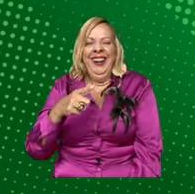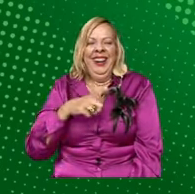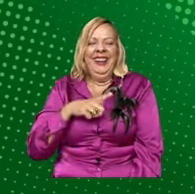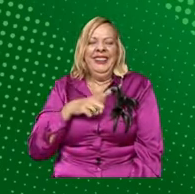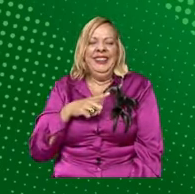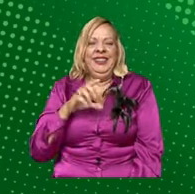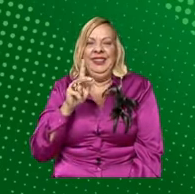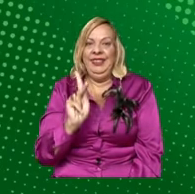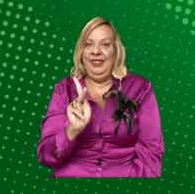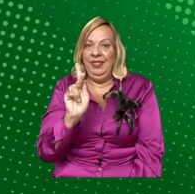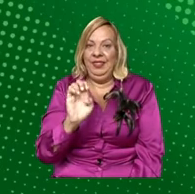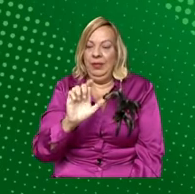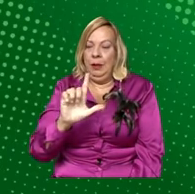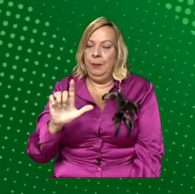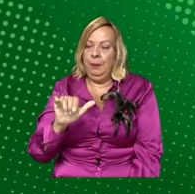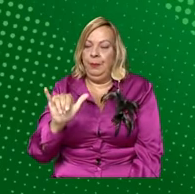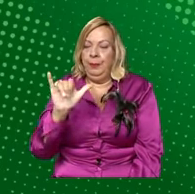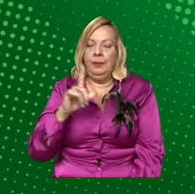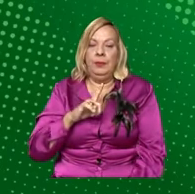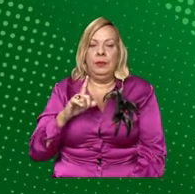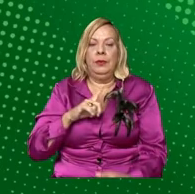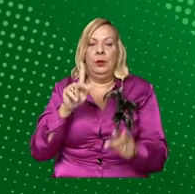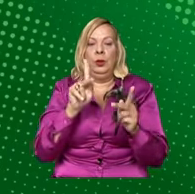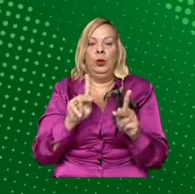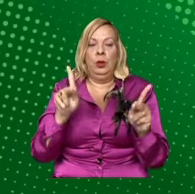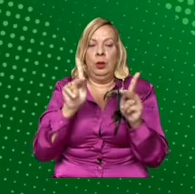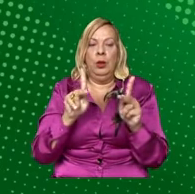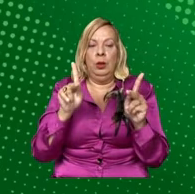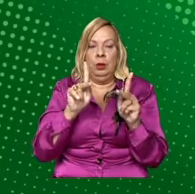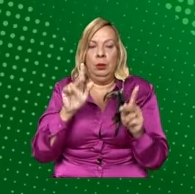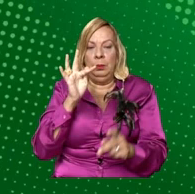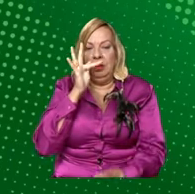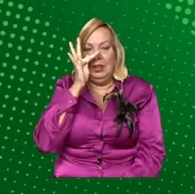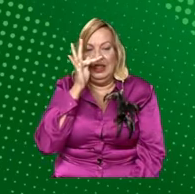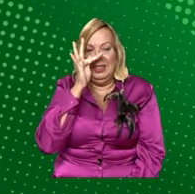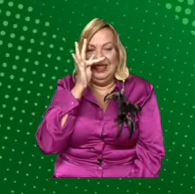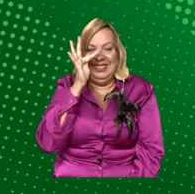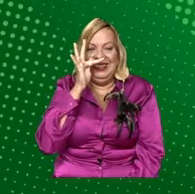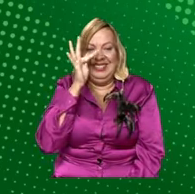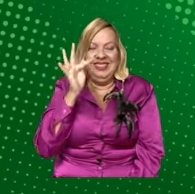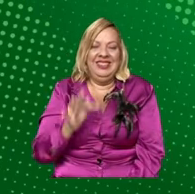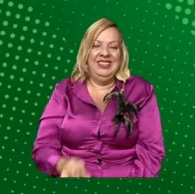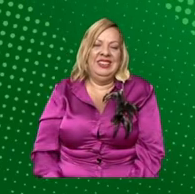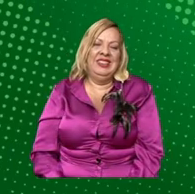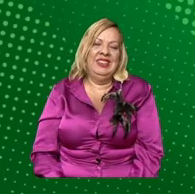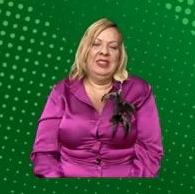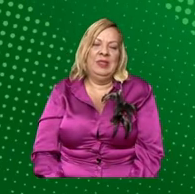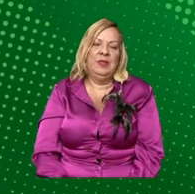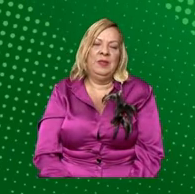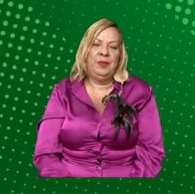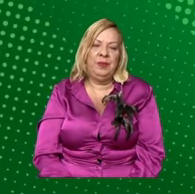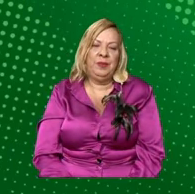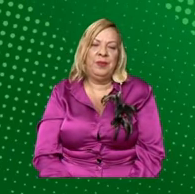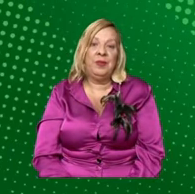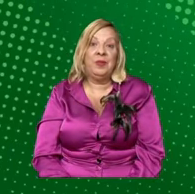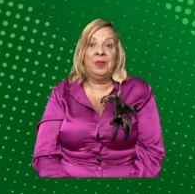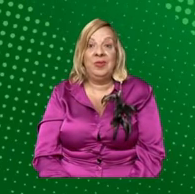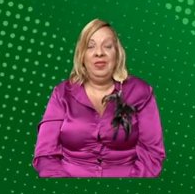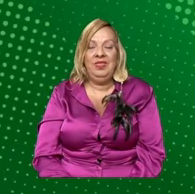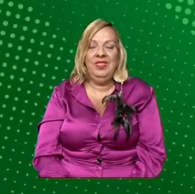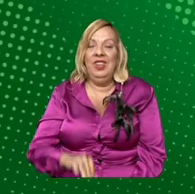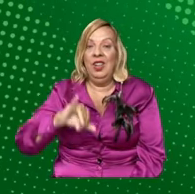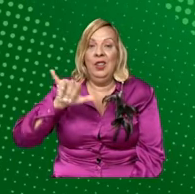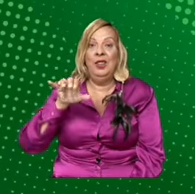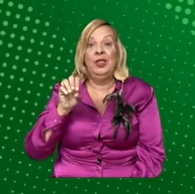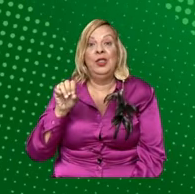1279837. Kelly, foi com a Joyce Cailane, a mamãe destacada hoje aqui na abertura linda, do programa. Tá vendo? Que Joyce Pé